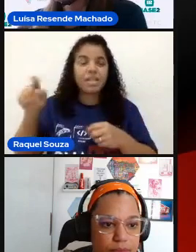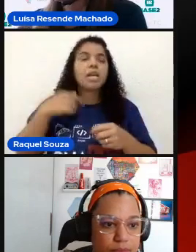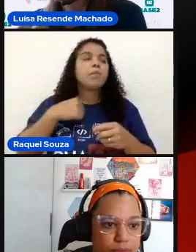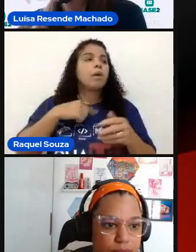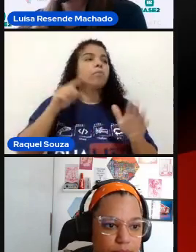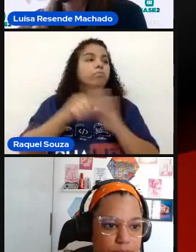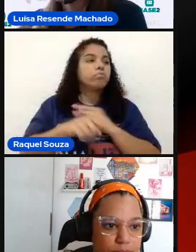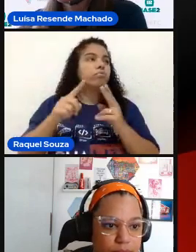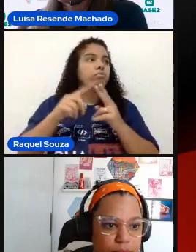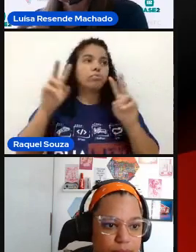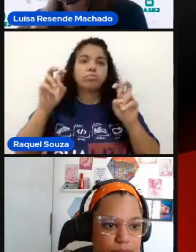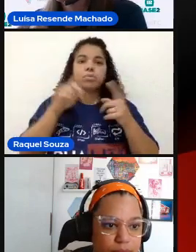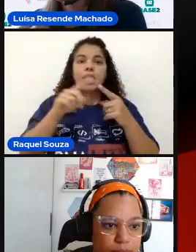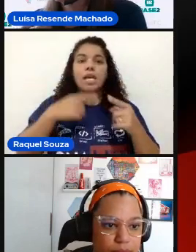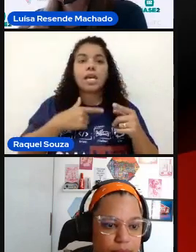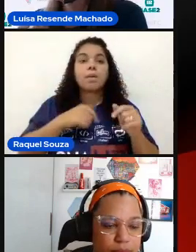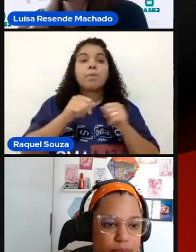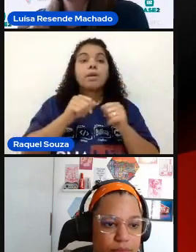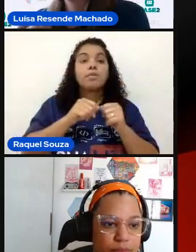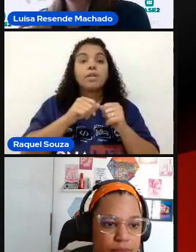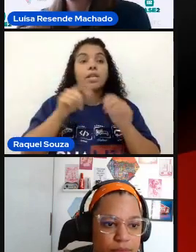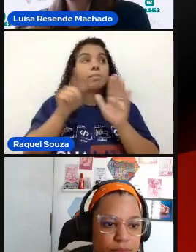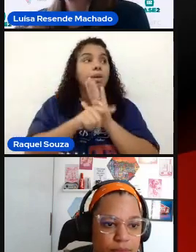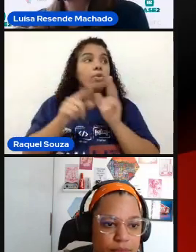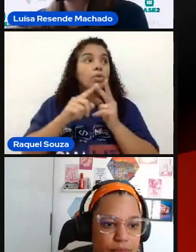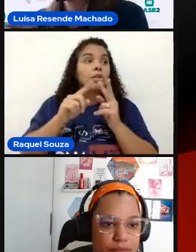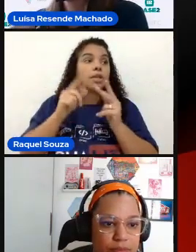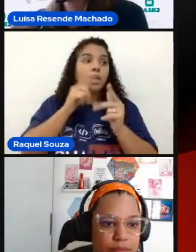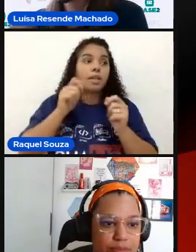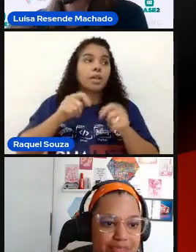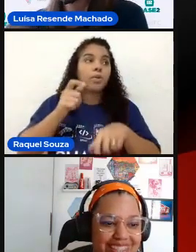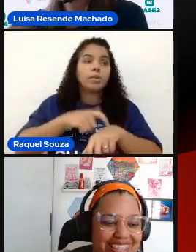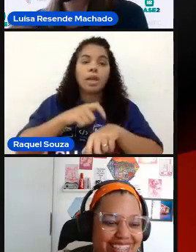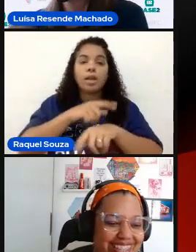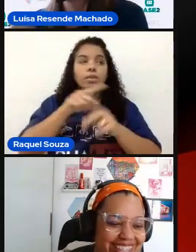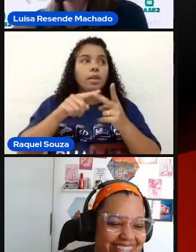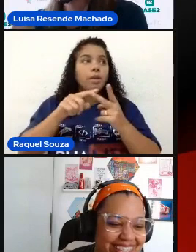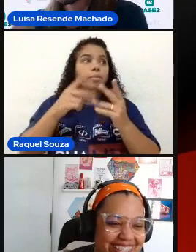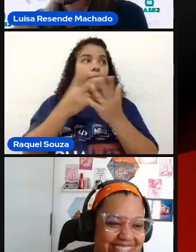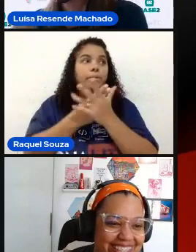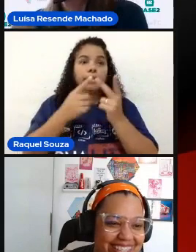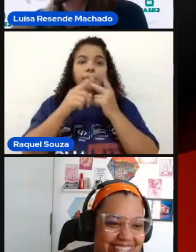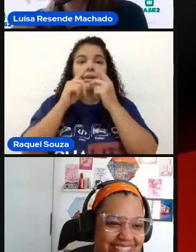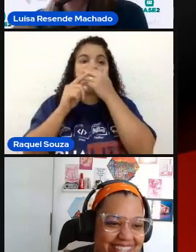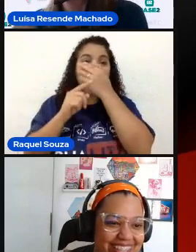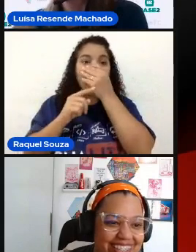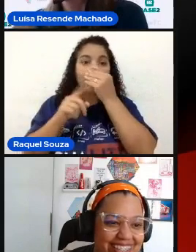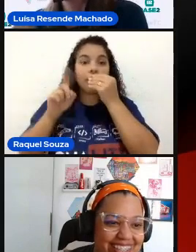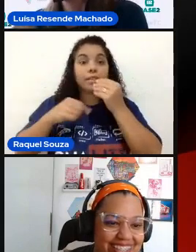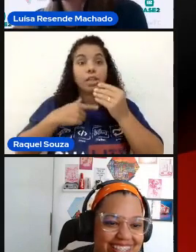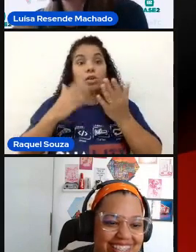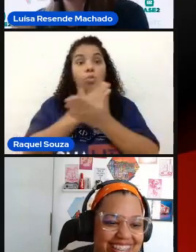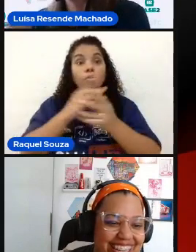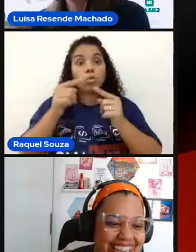algum tema, ou fazer as perguntinhas aqui que não deu tempo, né, da gente fazer, tem mais algumas aqui, viu,